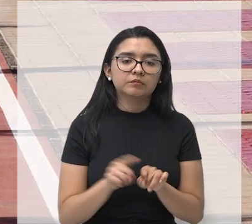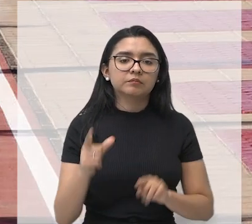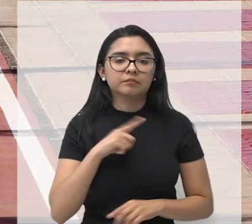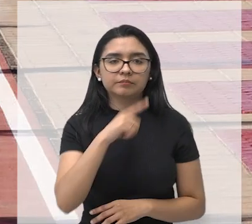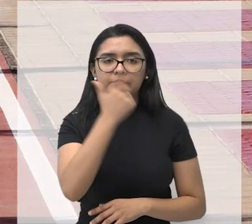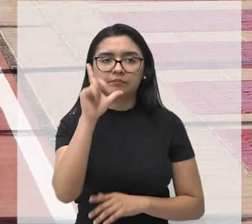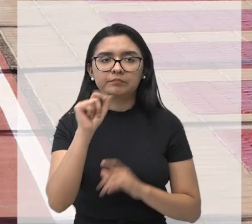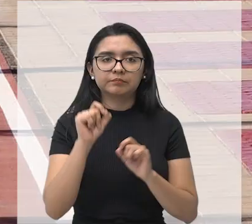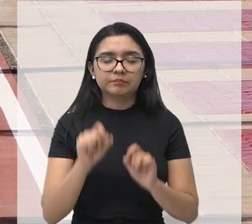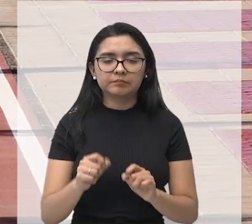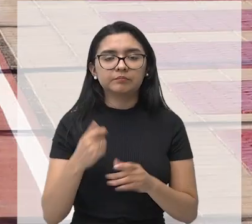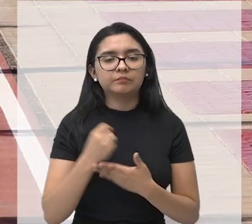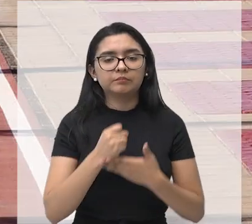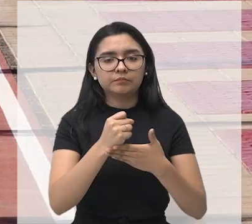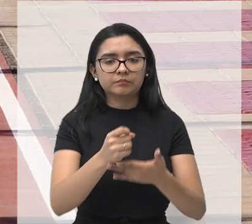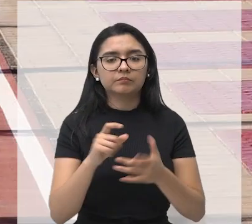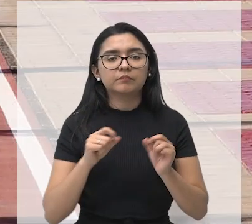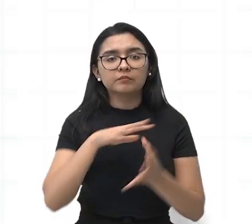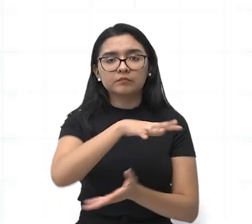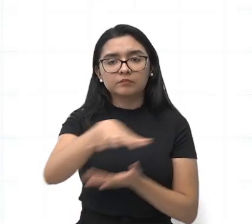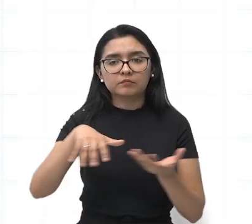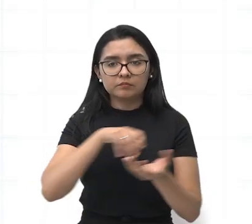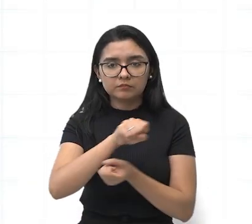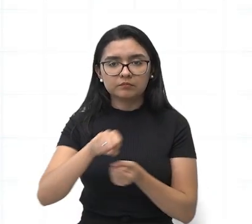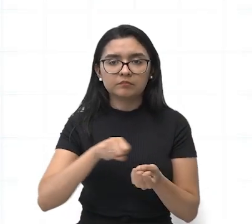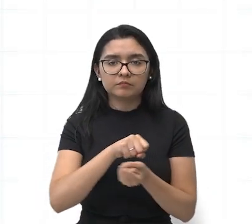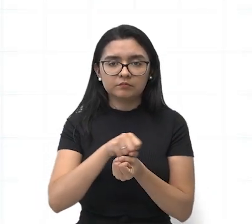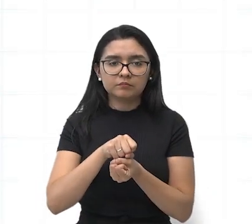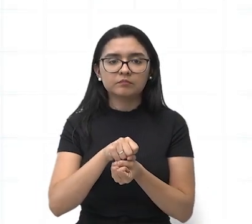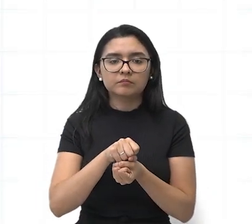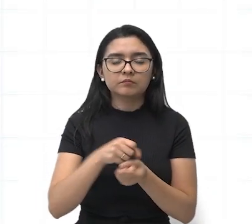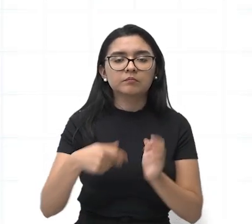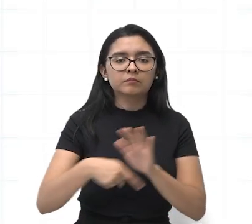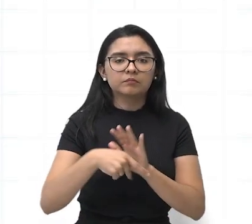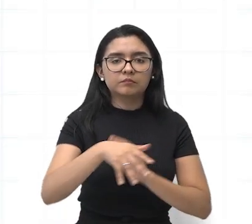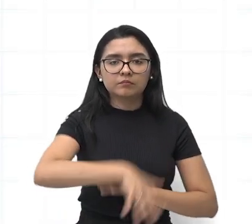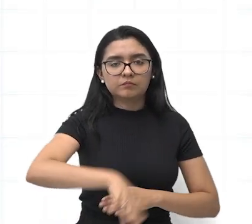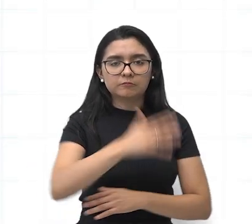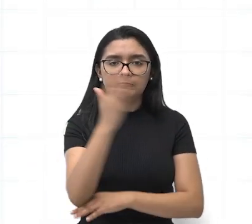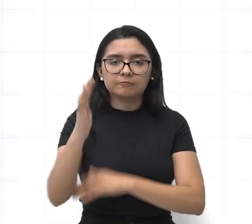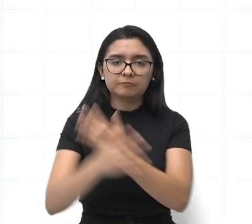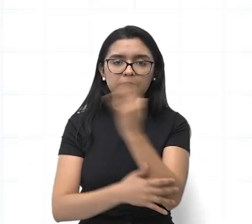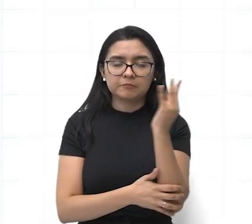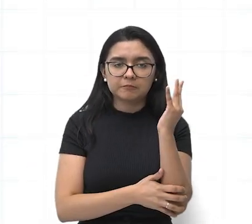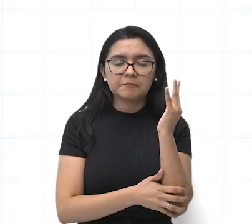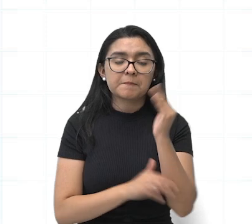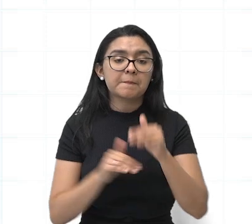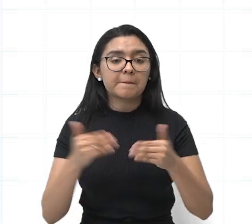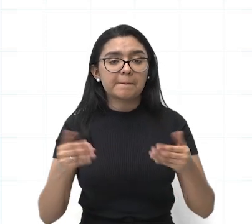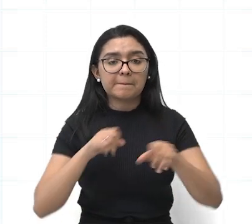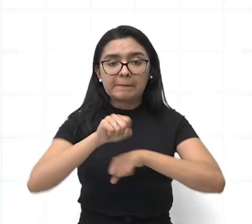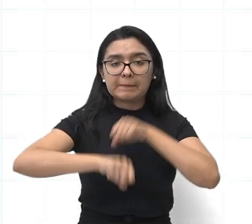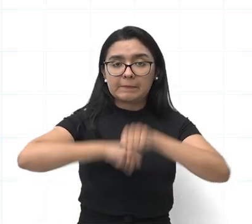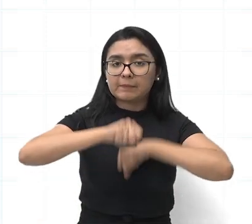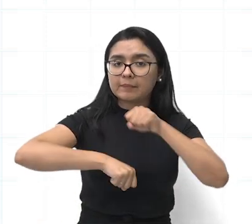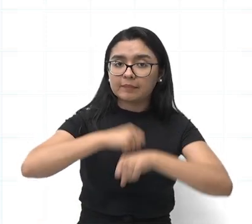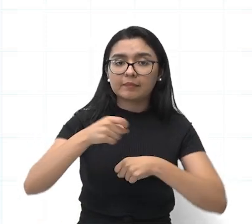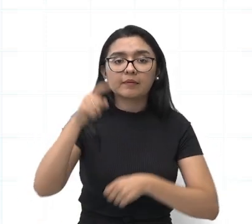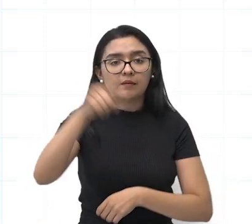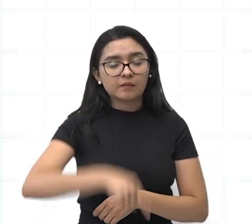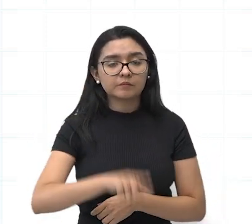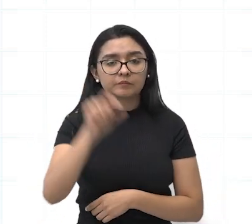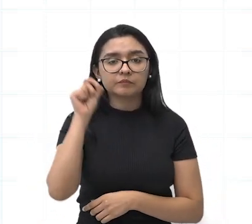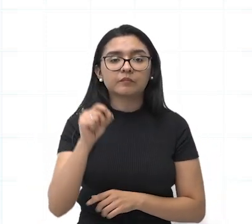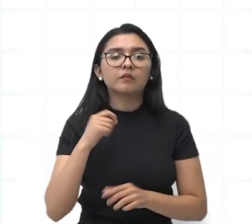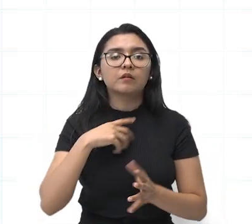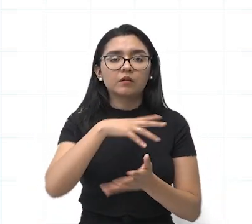outro ponto que ajuda, que é a sustentabilidade ambiental. Olha só, a bike ela é uma